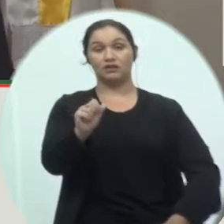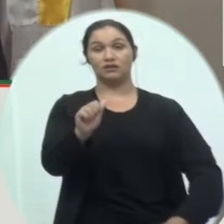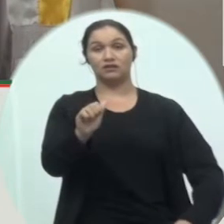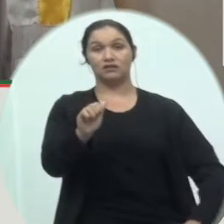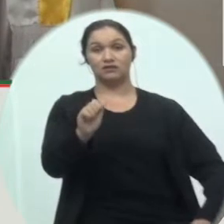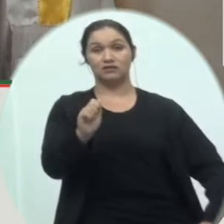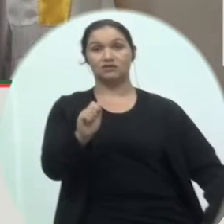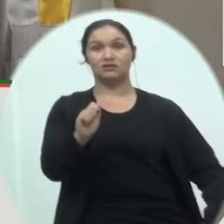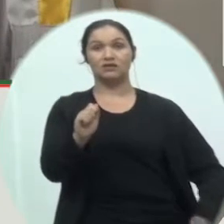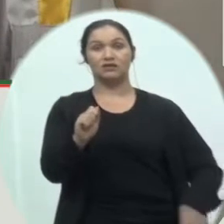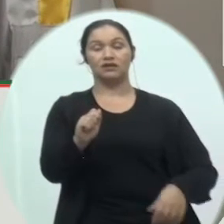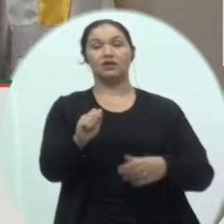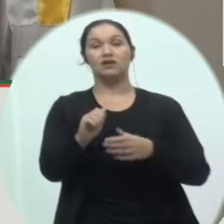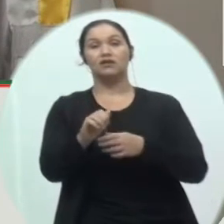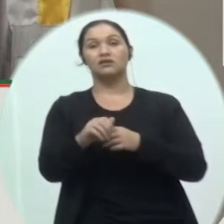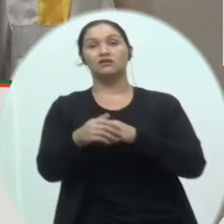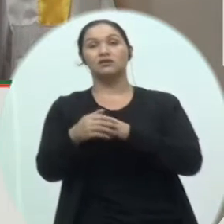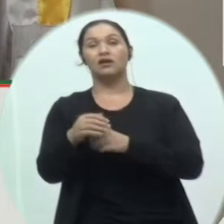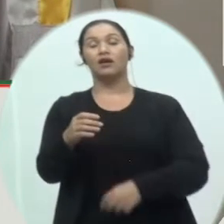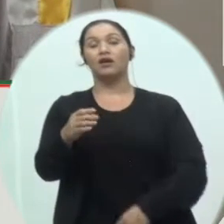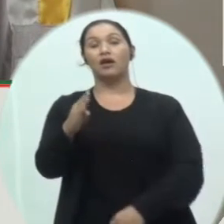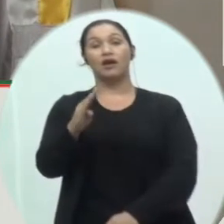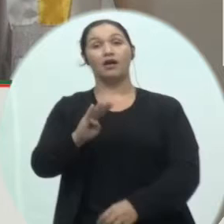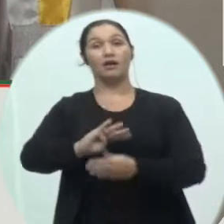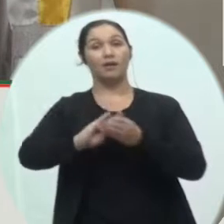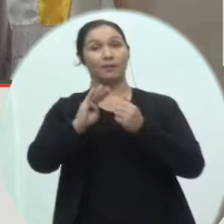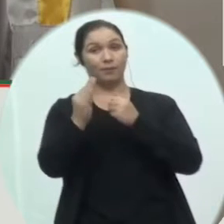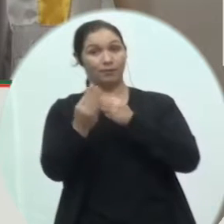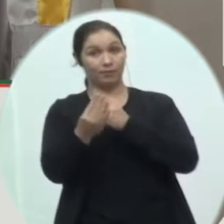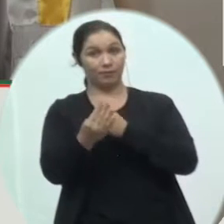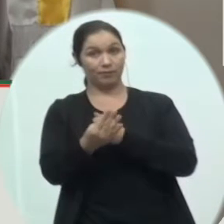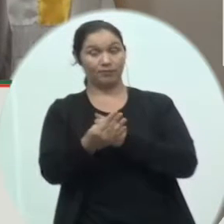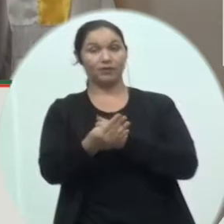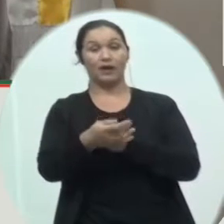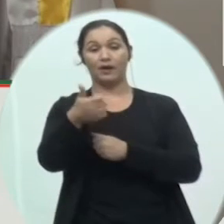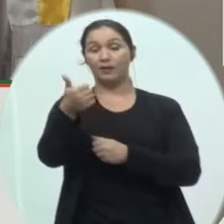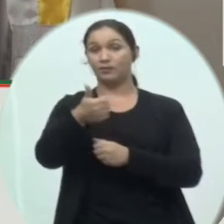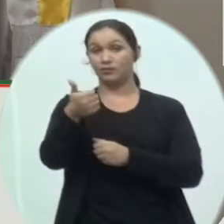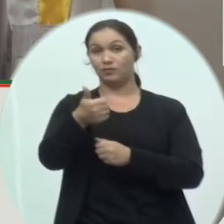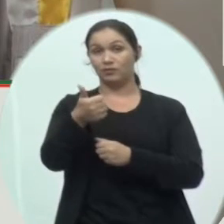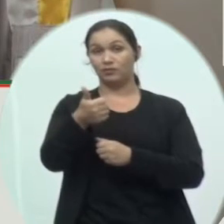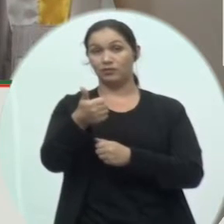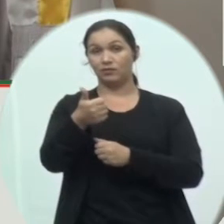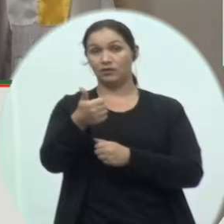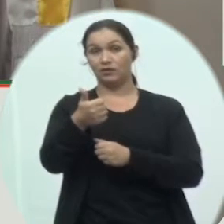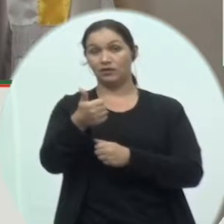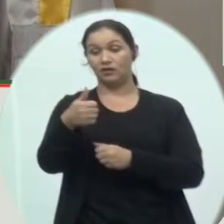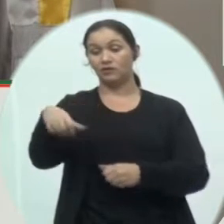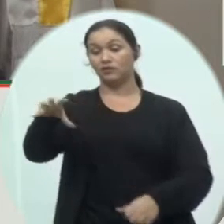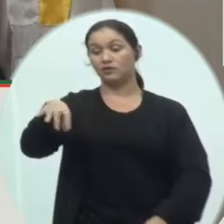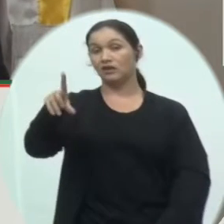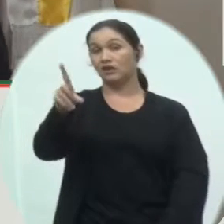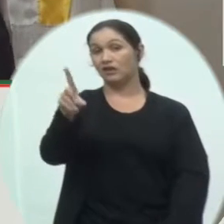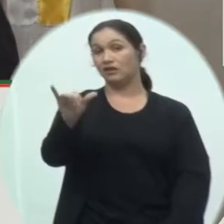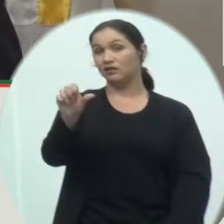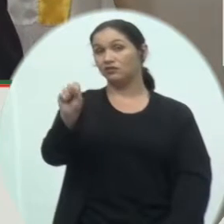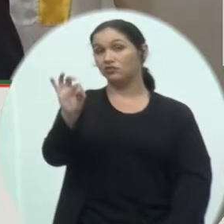primeiros bairros quando você vai entrar no centro do distrito e que necessita de pavimentação.